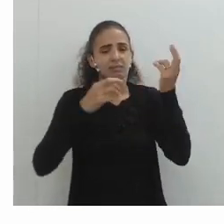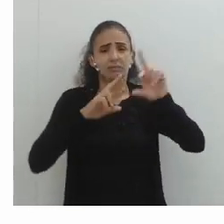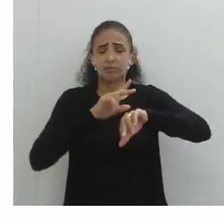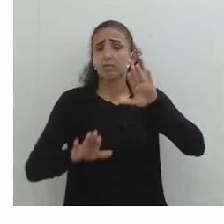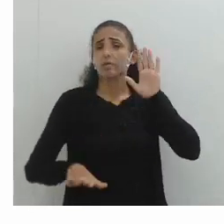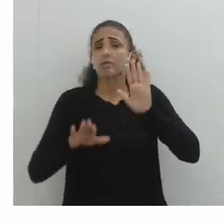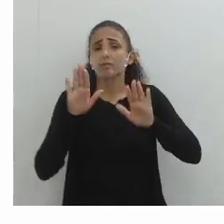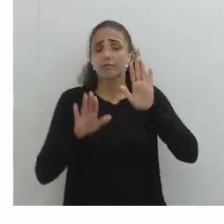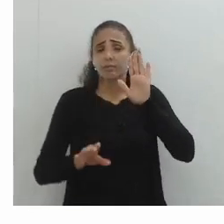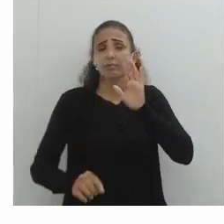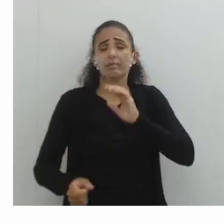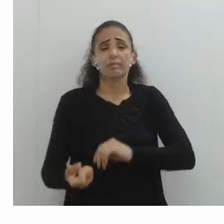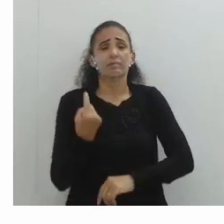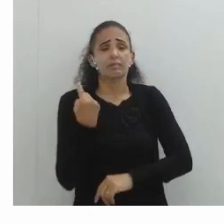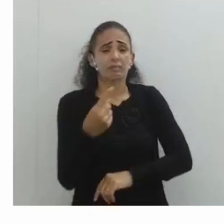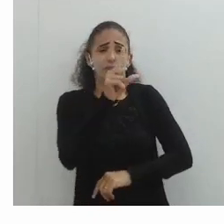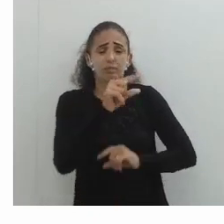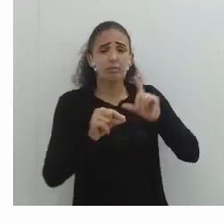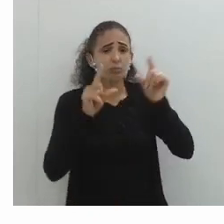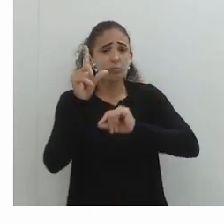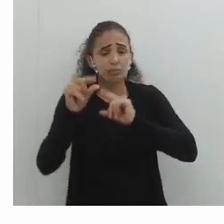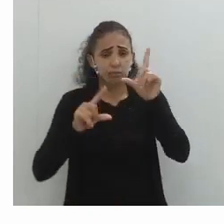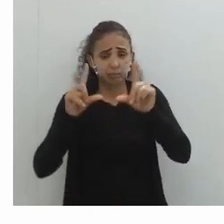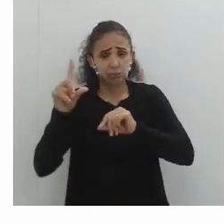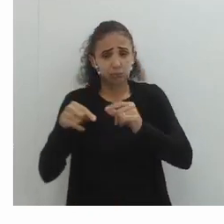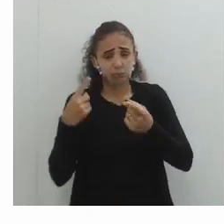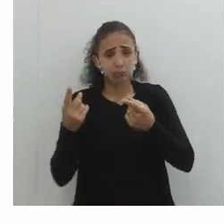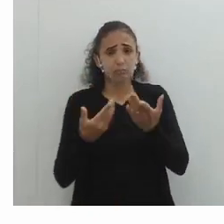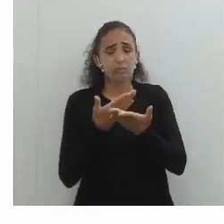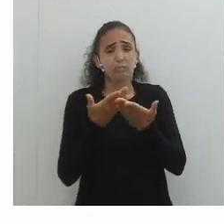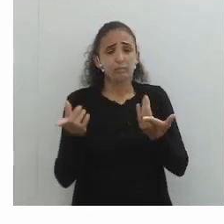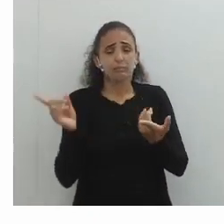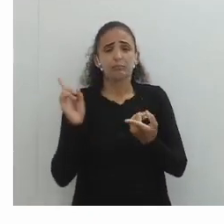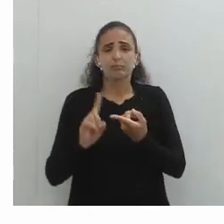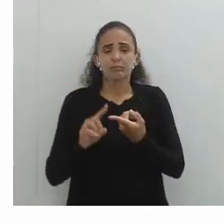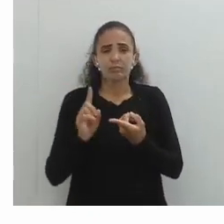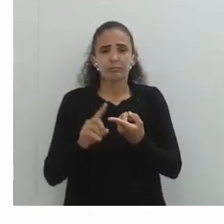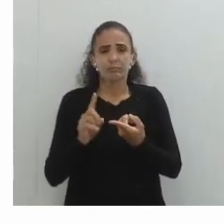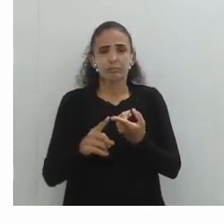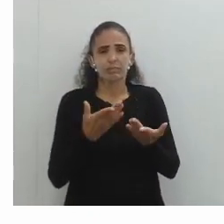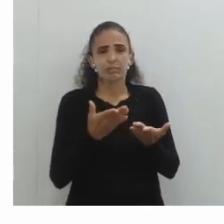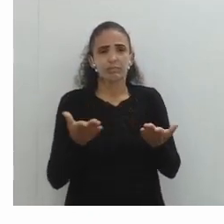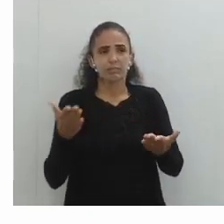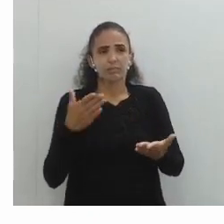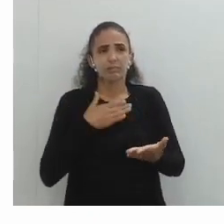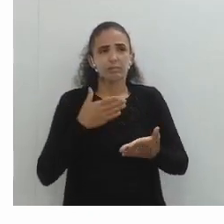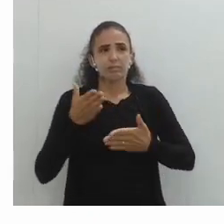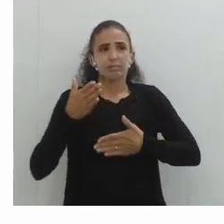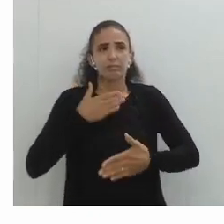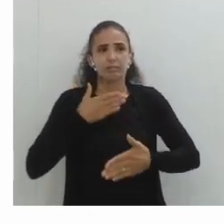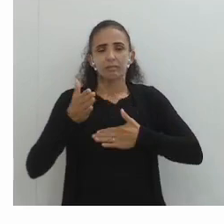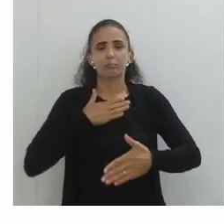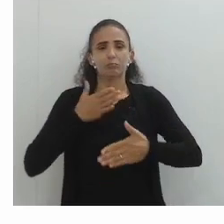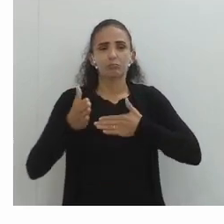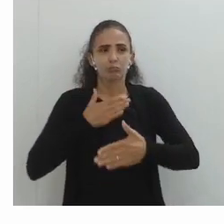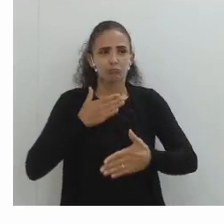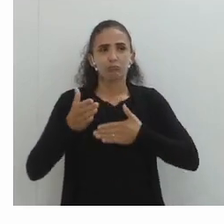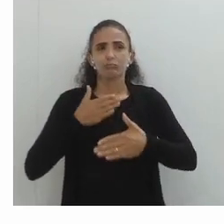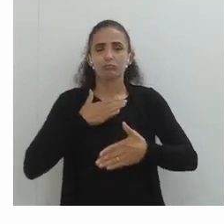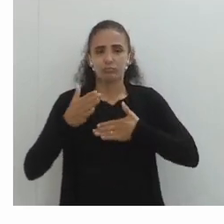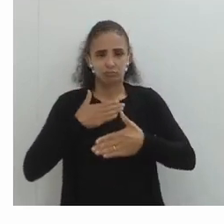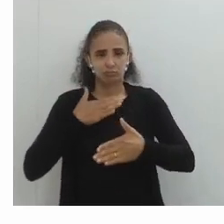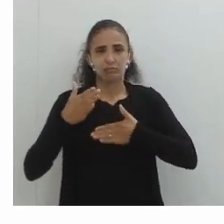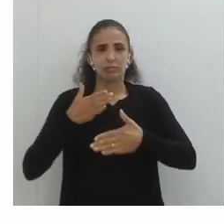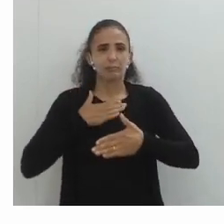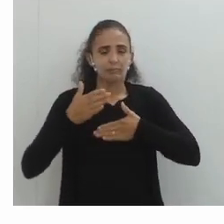depender da função que eu quero, eu utilizo desses aí. E aí a gente tem até aquele barbatuque aqui, ó. Tá vendo que fica